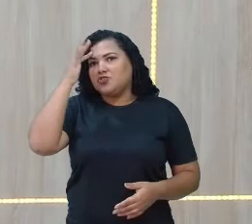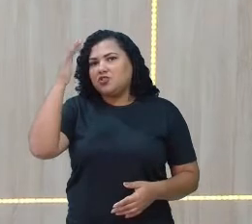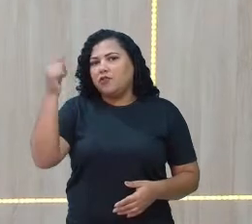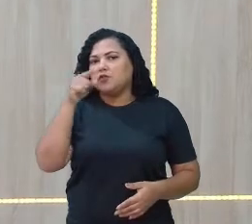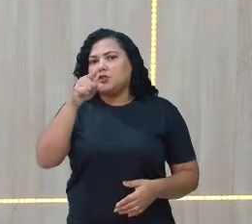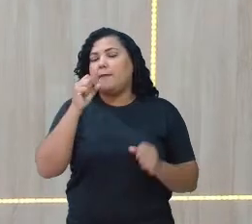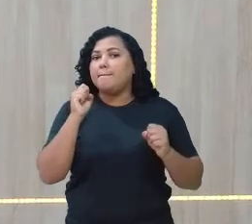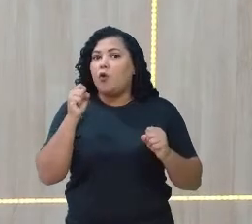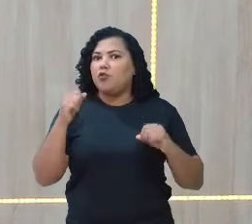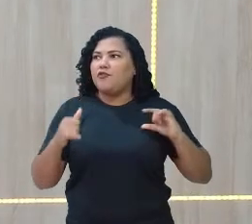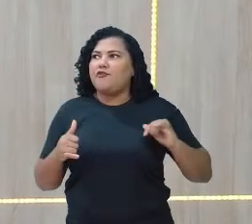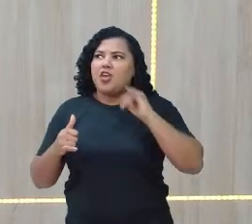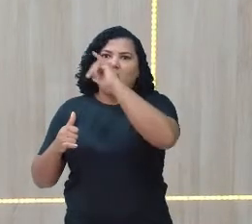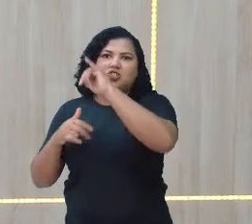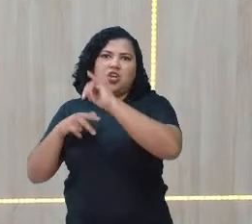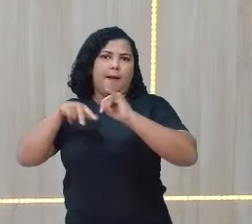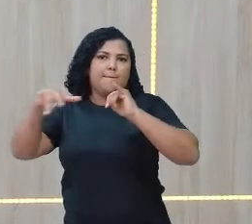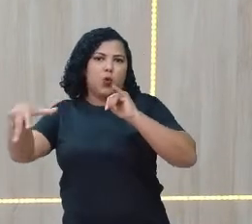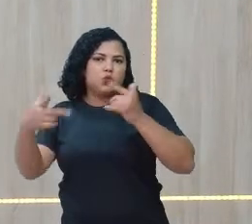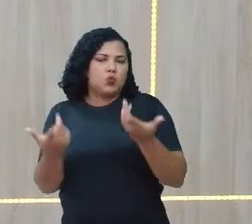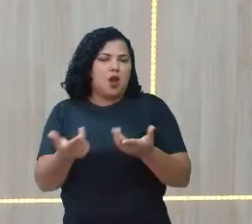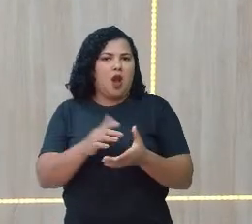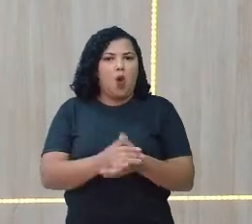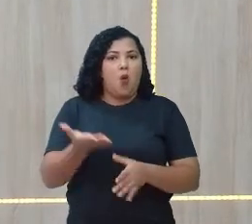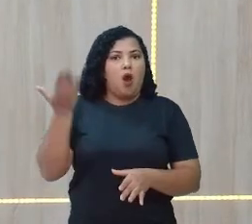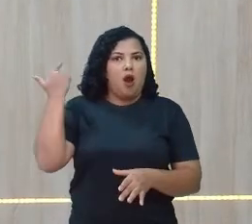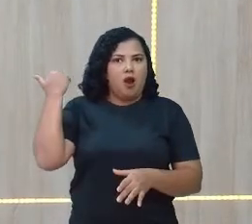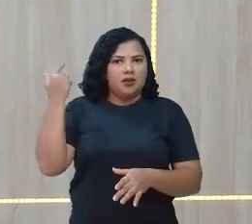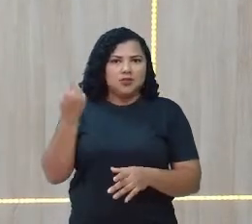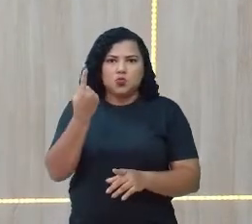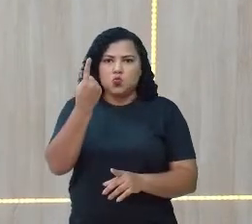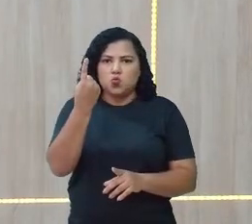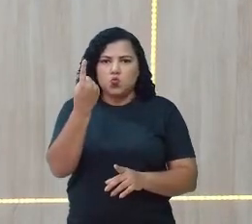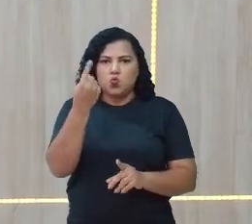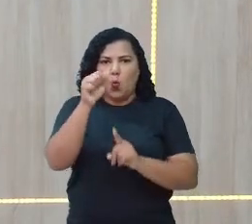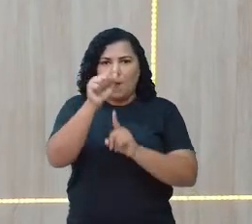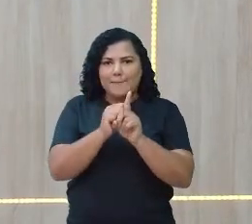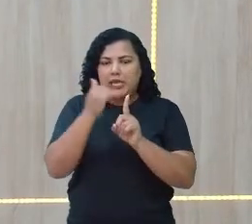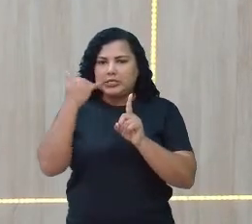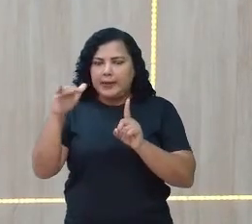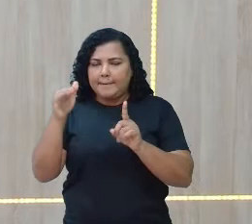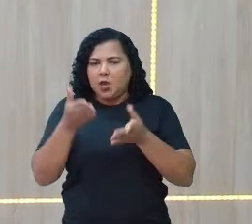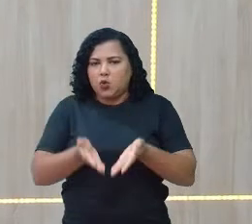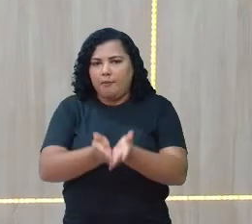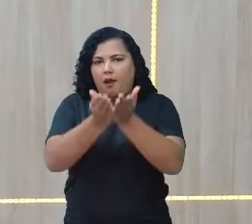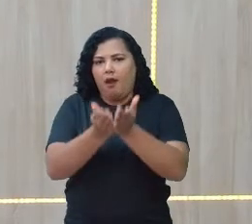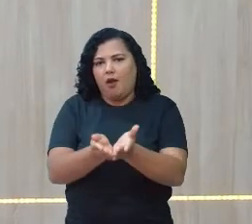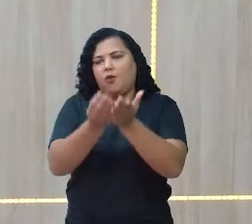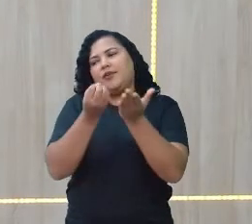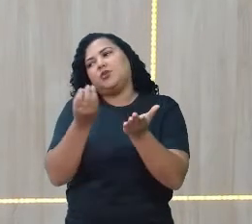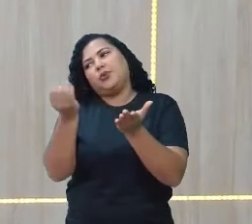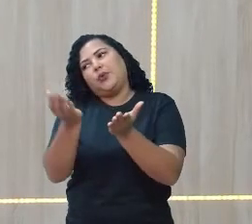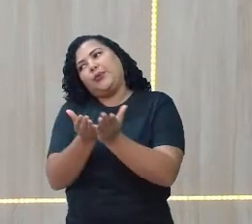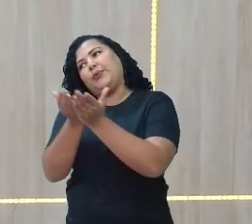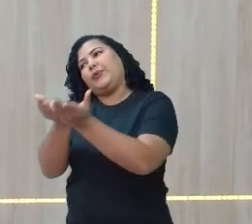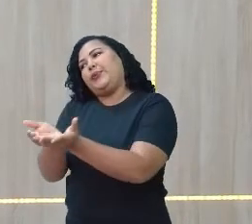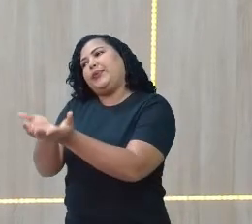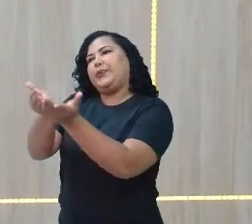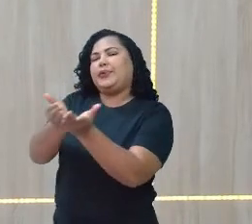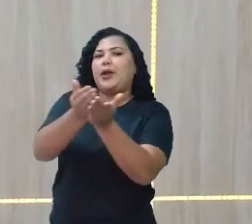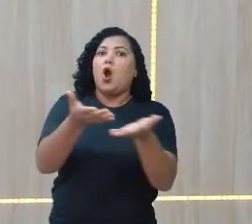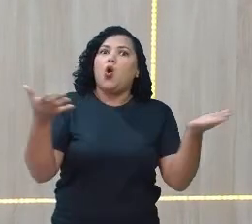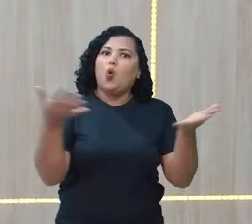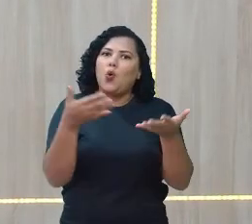período colonial, que daqui para Portugal passava-se 1 mês e meio no barco, hoje a gente pode atravessar em 7 horas, né,